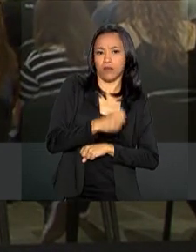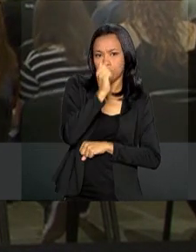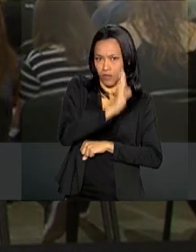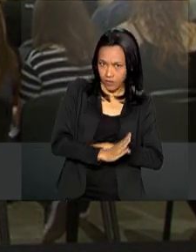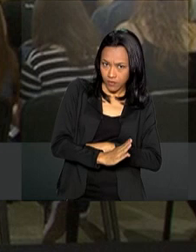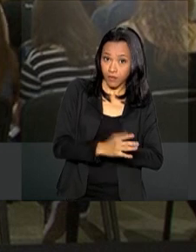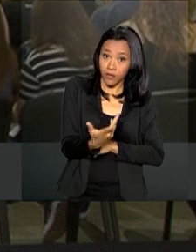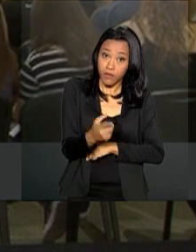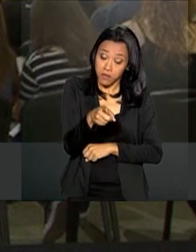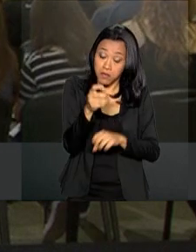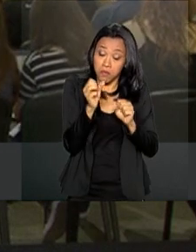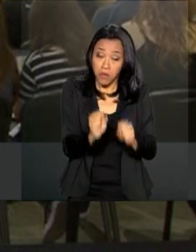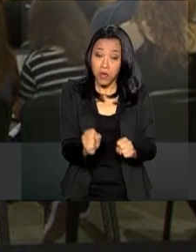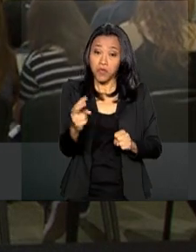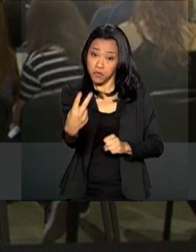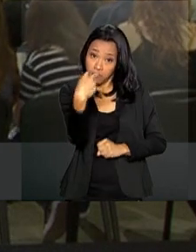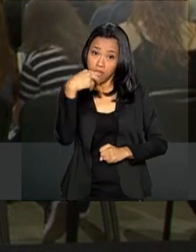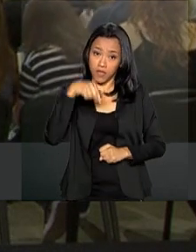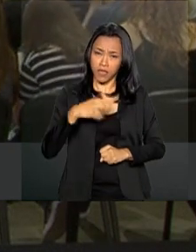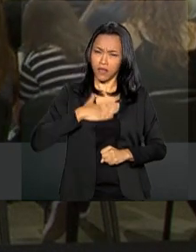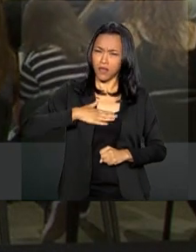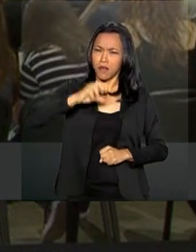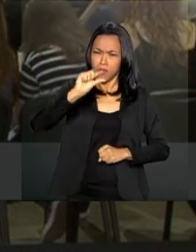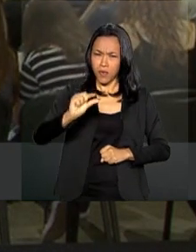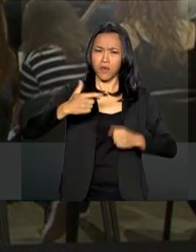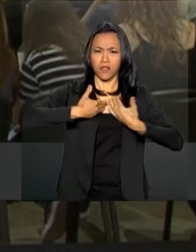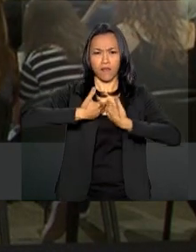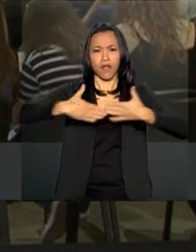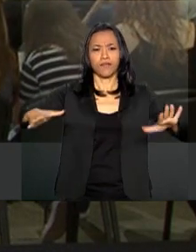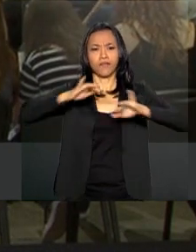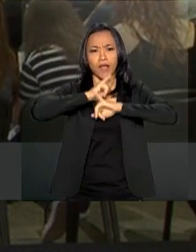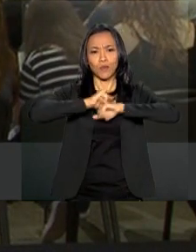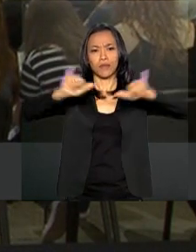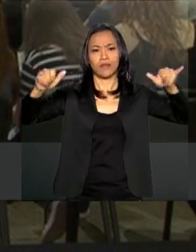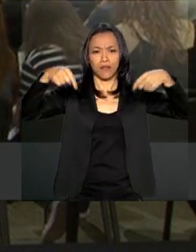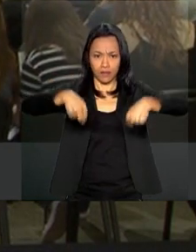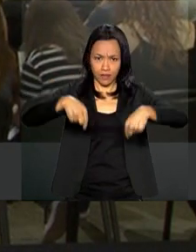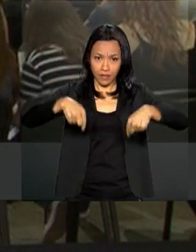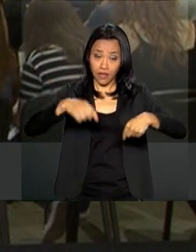Você acompanha a inauguração do Sirius logo mais às 10 horas